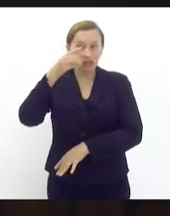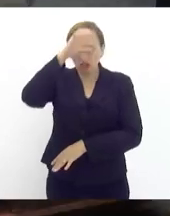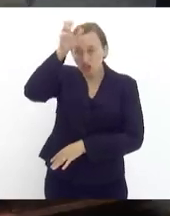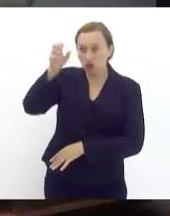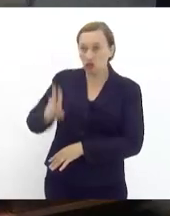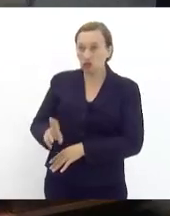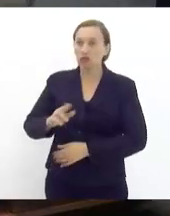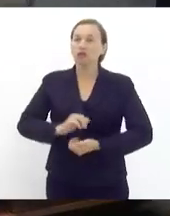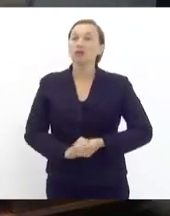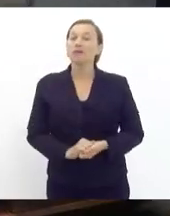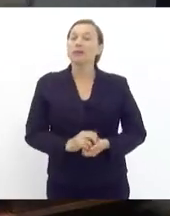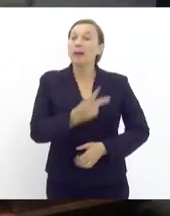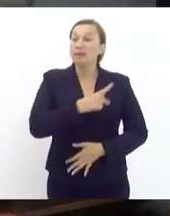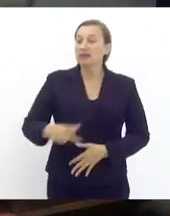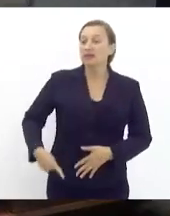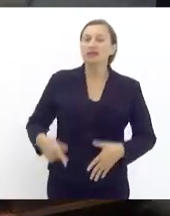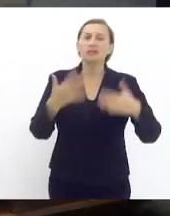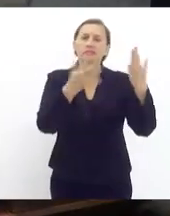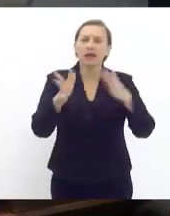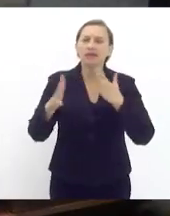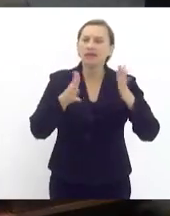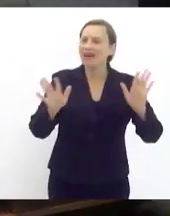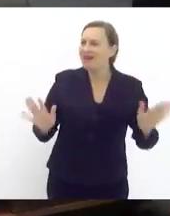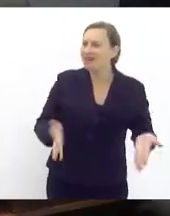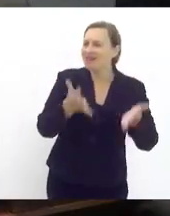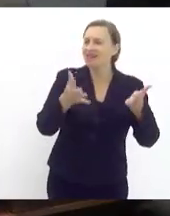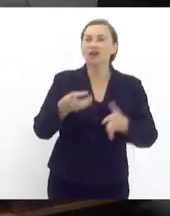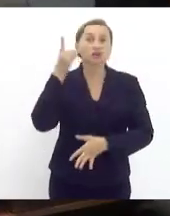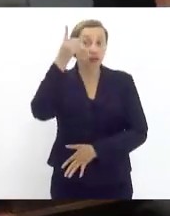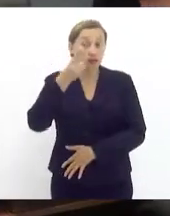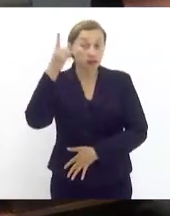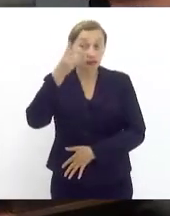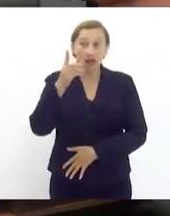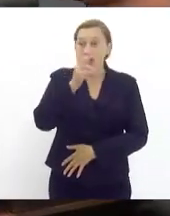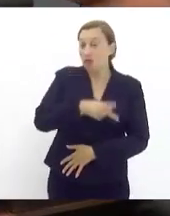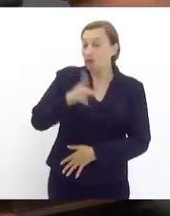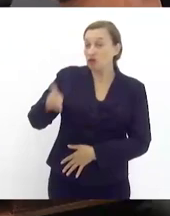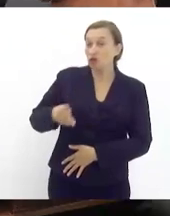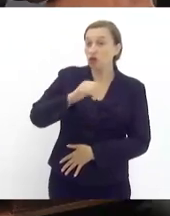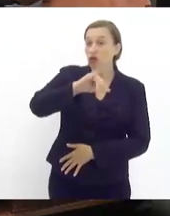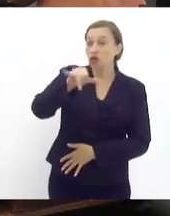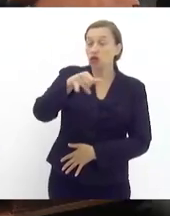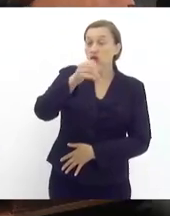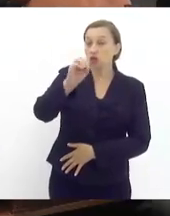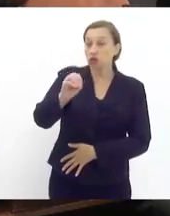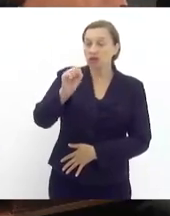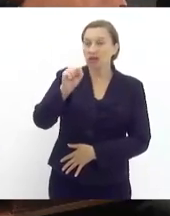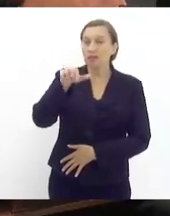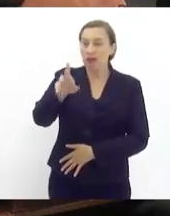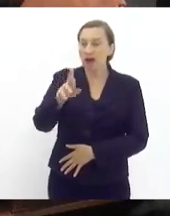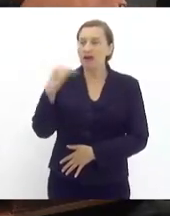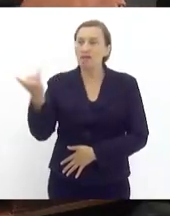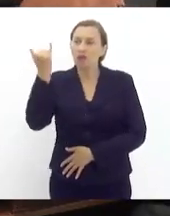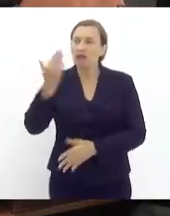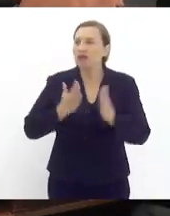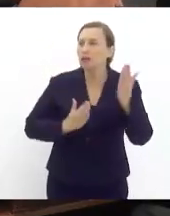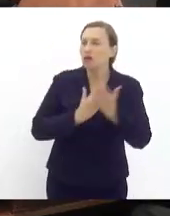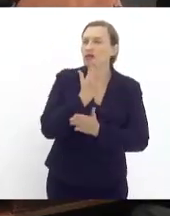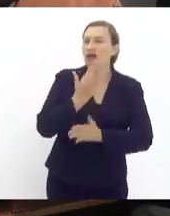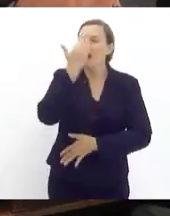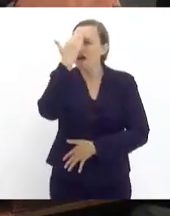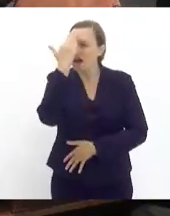favor iniciativa do deputado Professor Josimar importante é aprovação